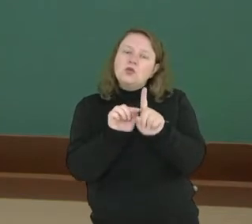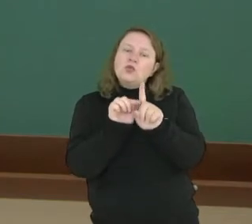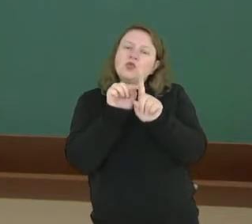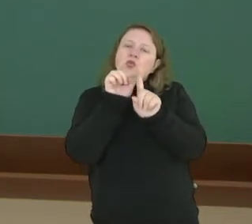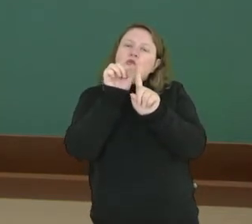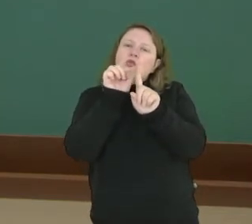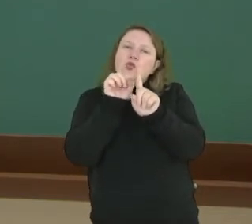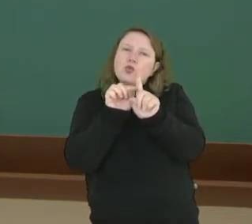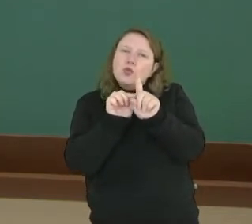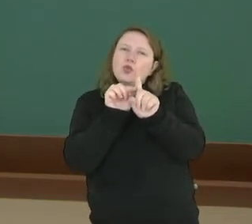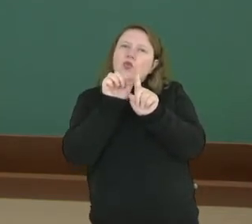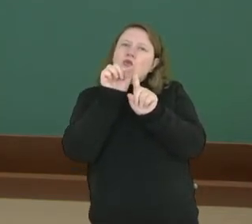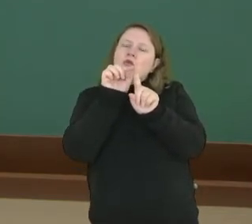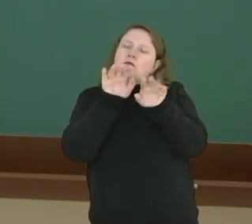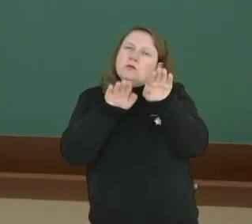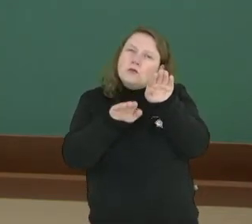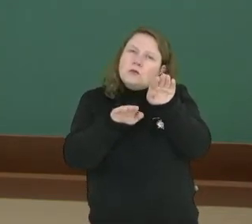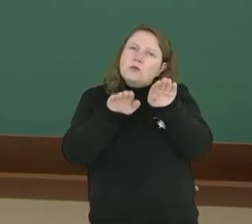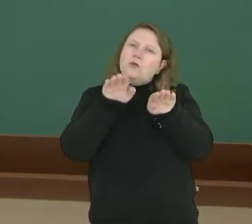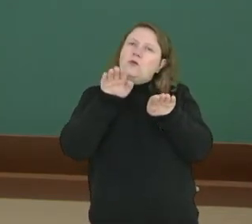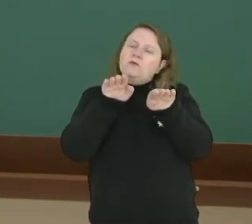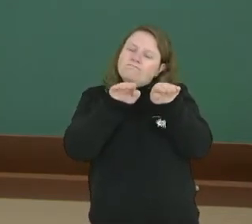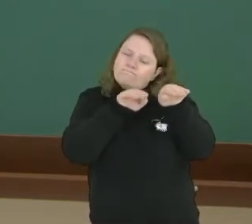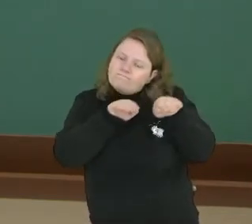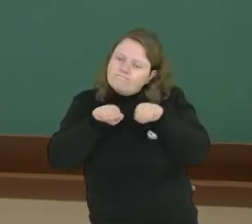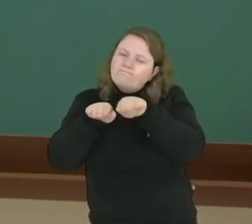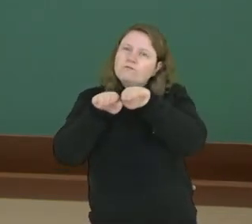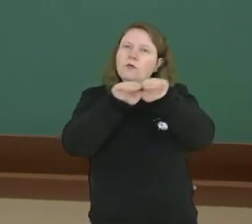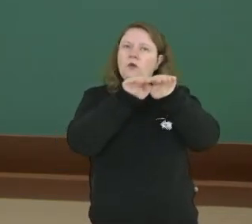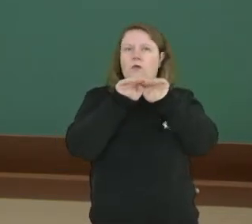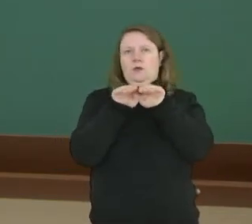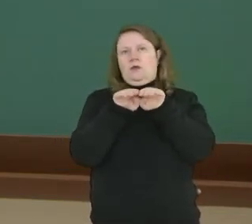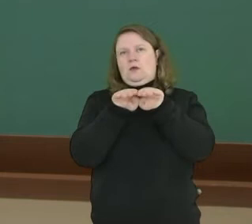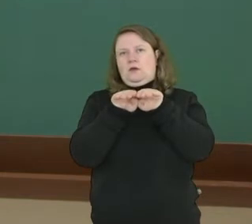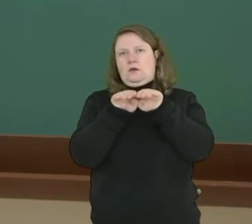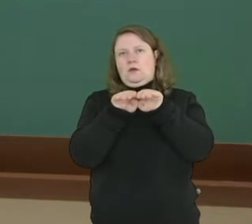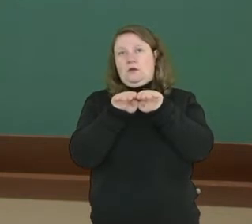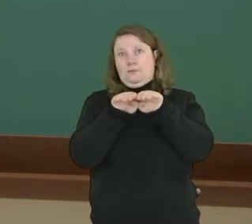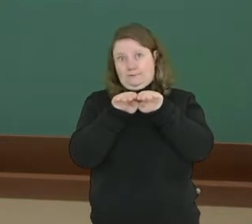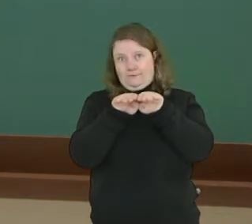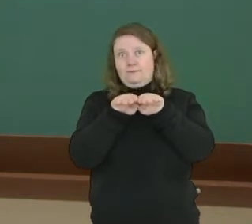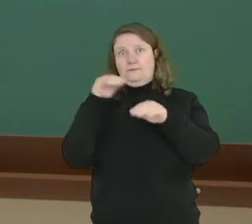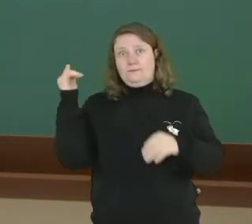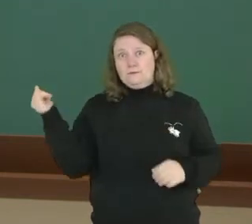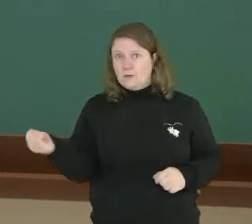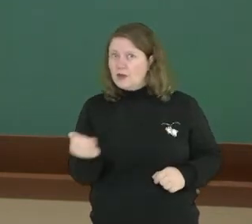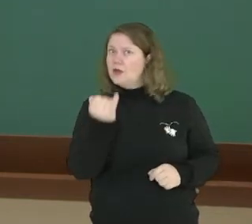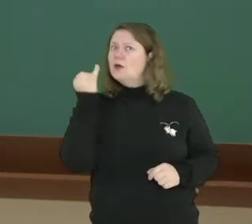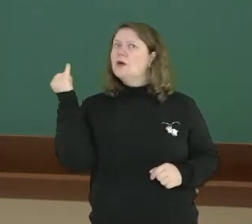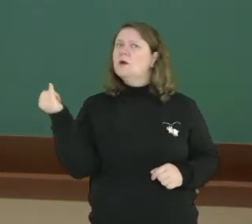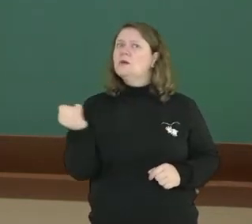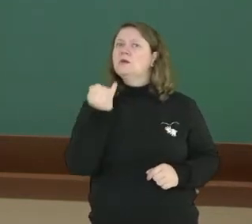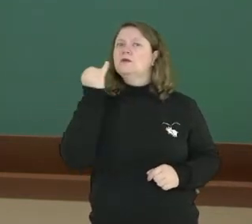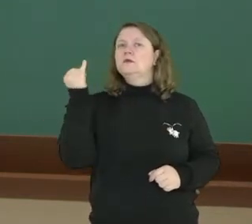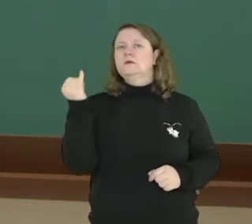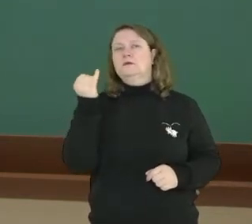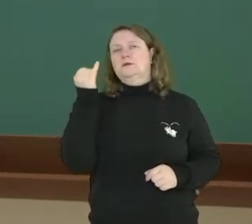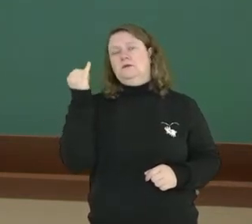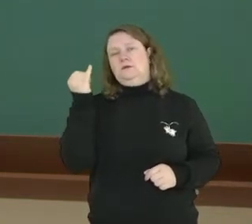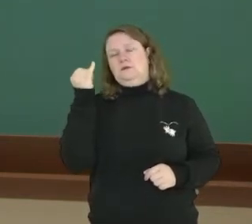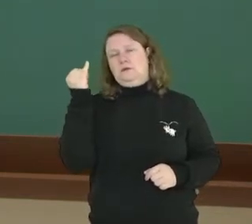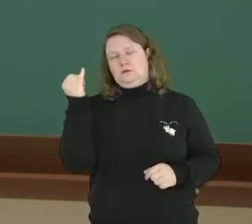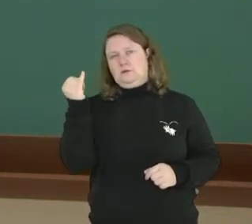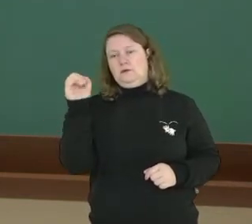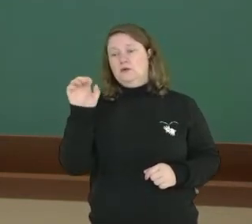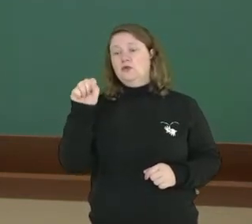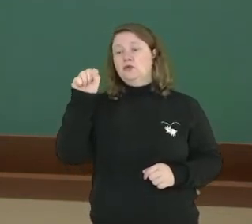solo. Então, quando eu penso na parte ecológica, eu vejo que ela é importantíssima, né? Estar presente na região